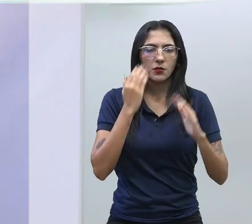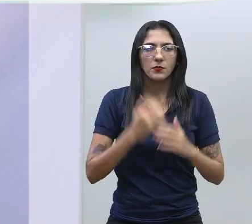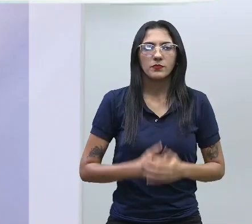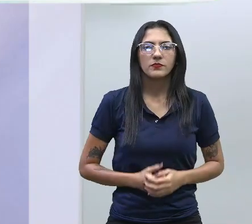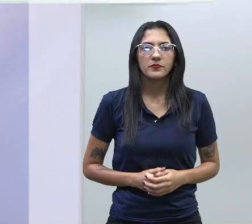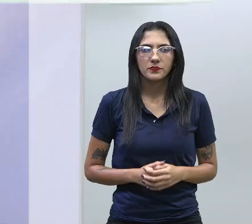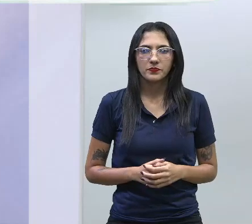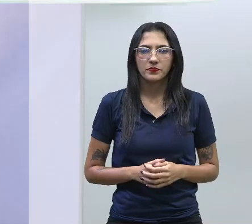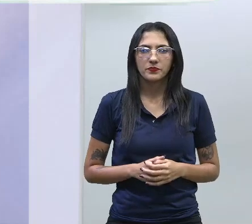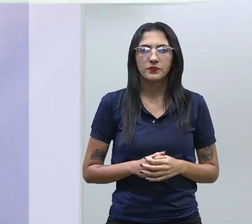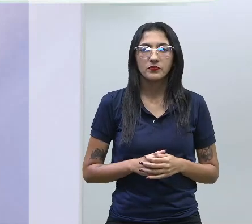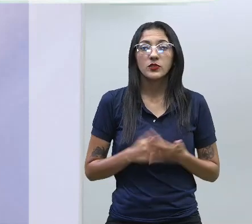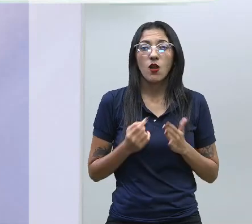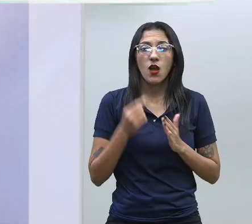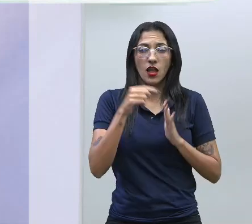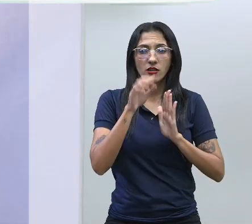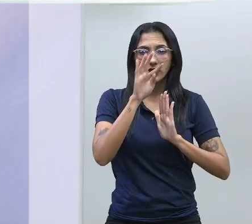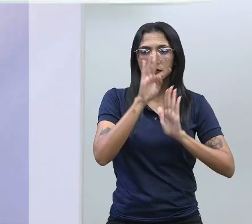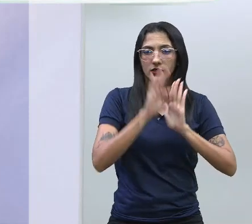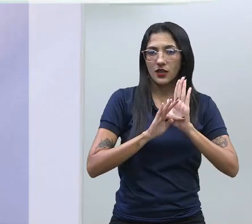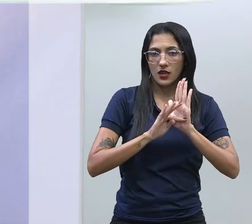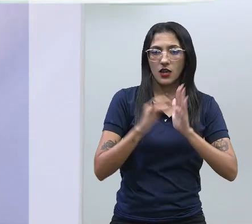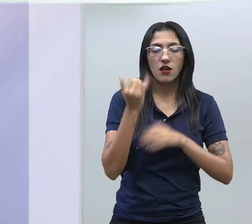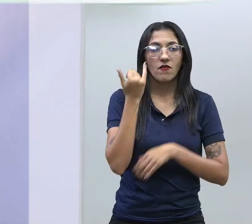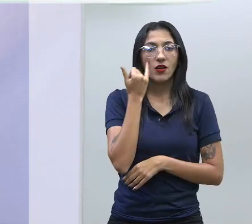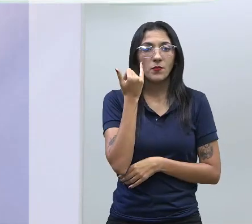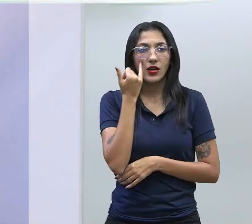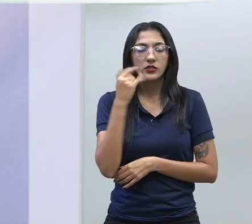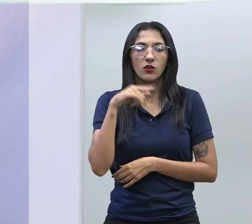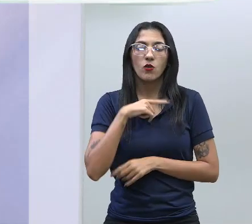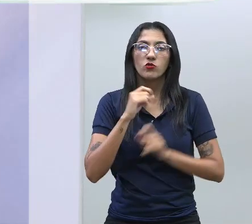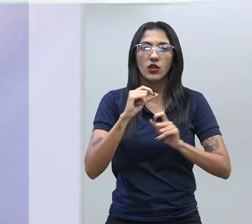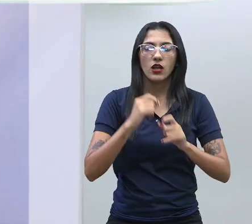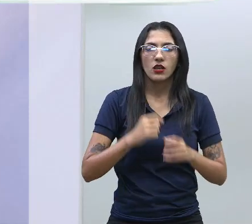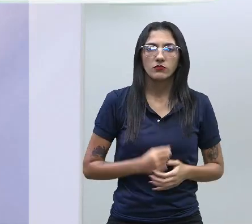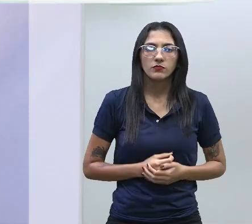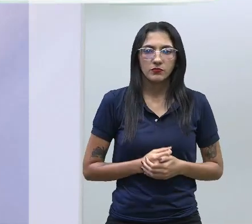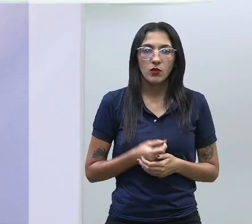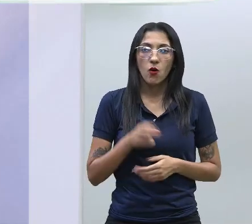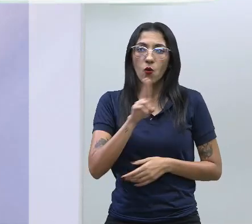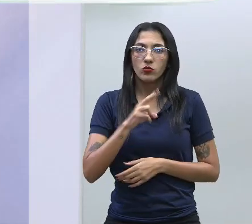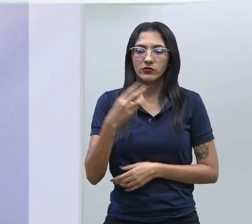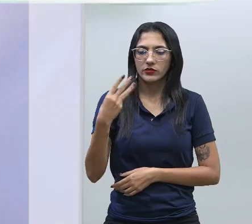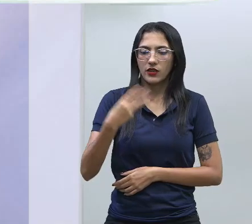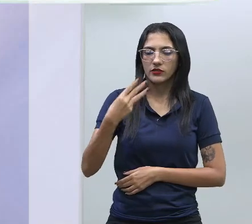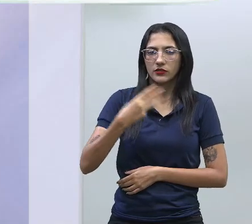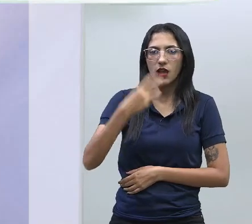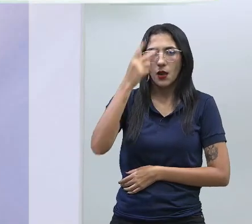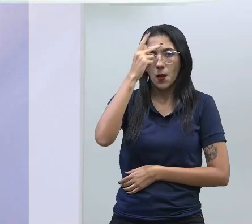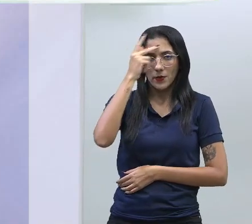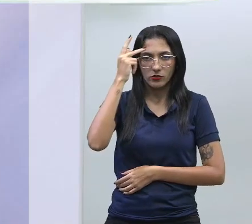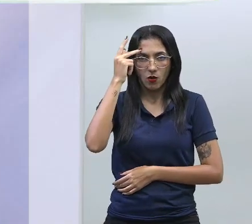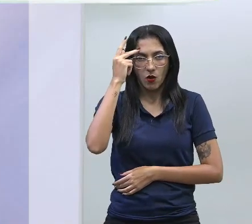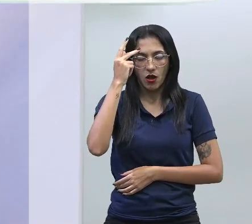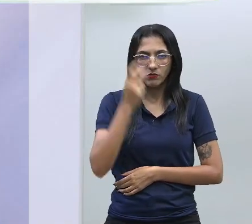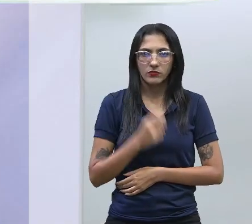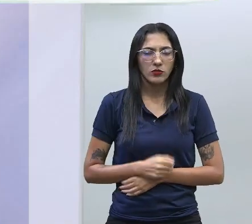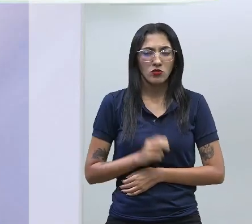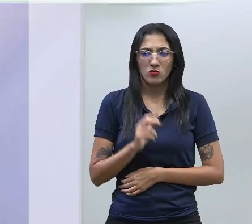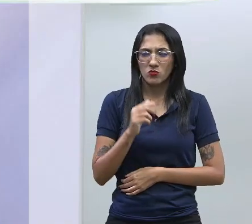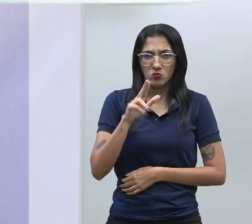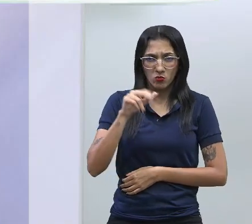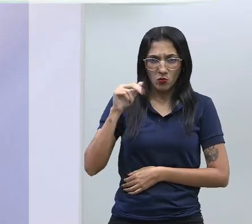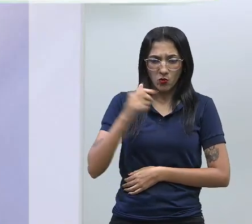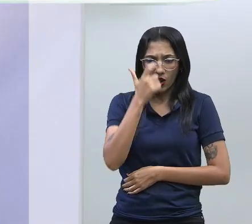texto, esses textos de notícia, em terceira pessoa, eu nunca me envolvo na notícia,